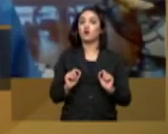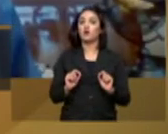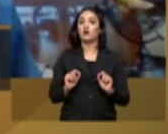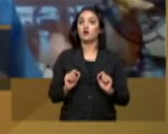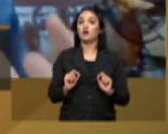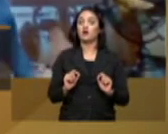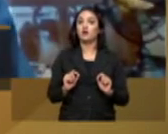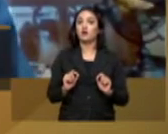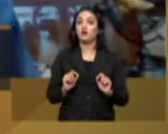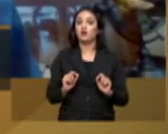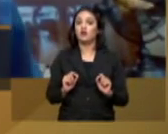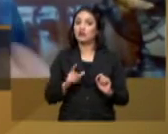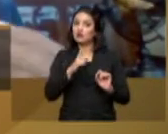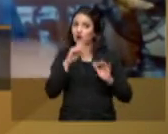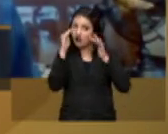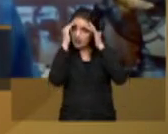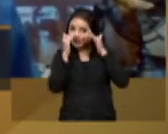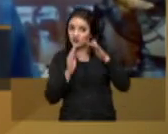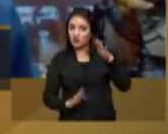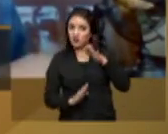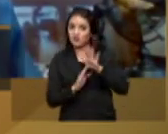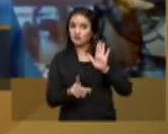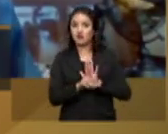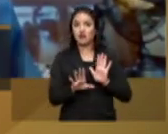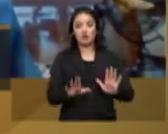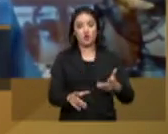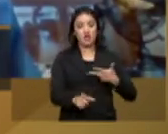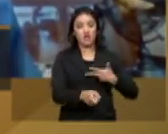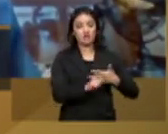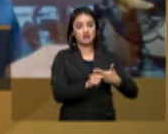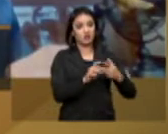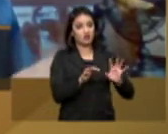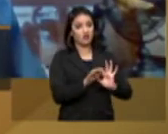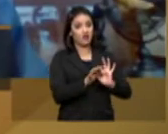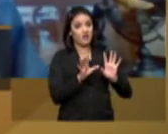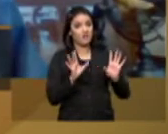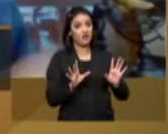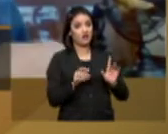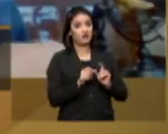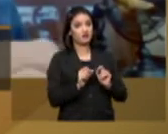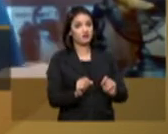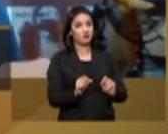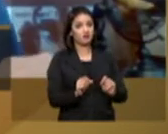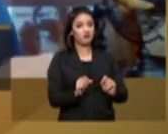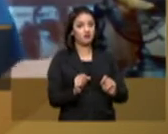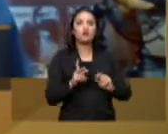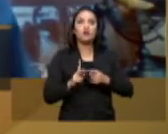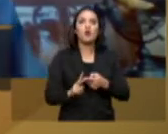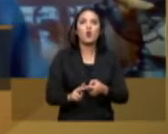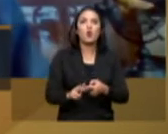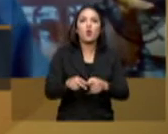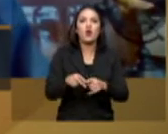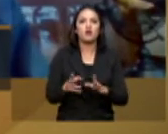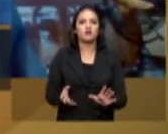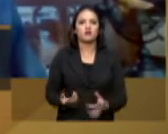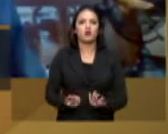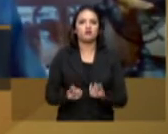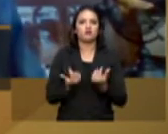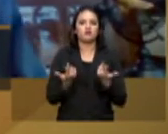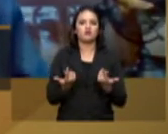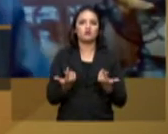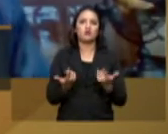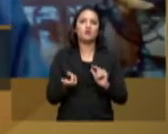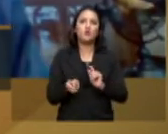limites legais, se permitir ao executivo o quê? Uma mera correção monetária, uma adequação de